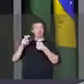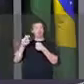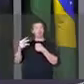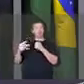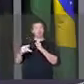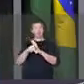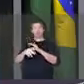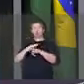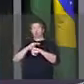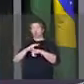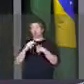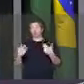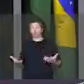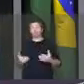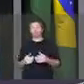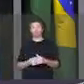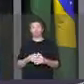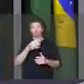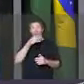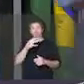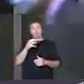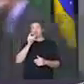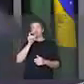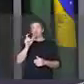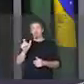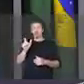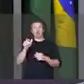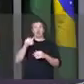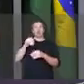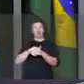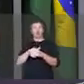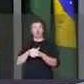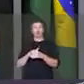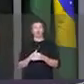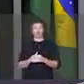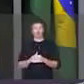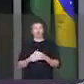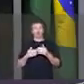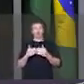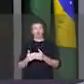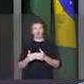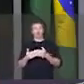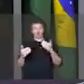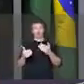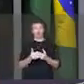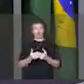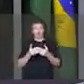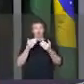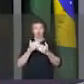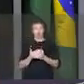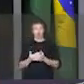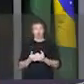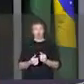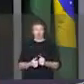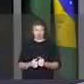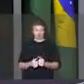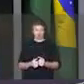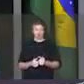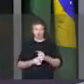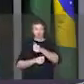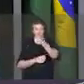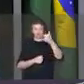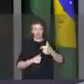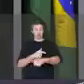que abrange as opiniões, palavras e votos, quaisquer deles. Segundo, a quebra do